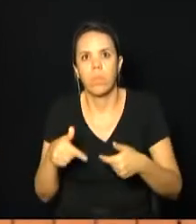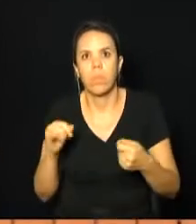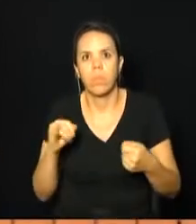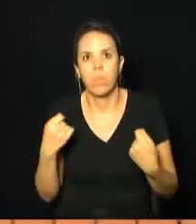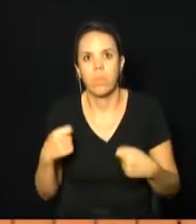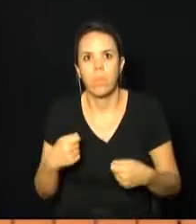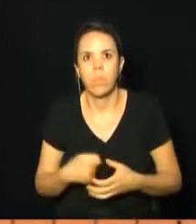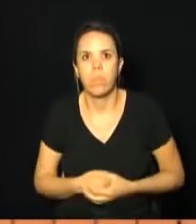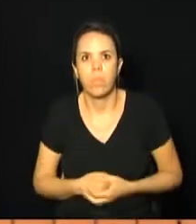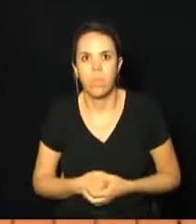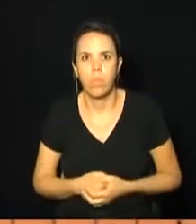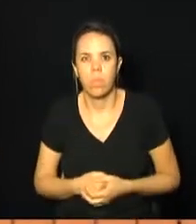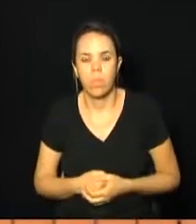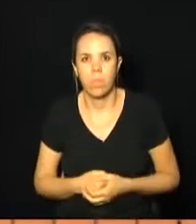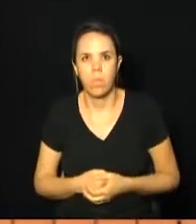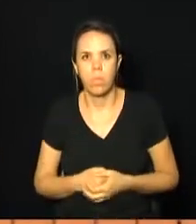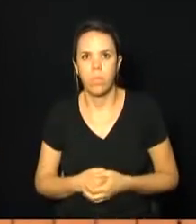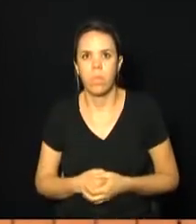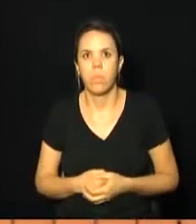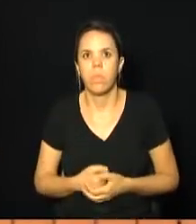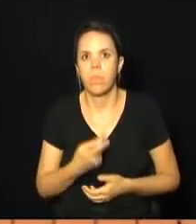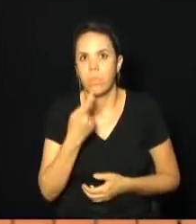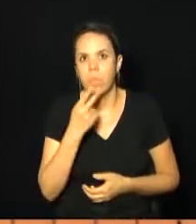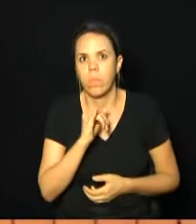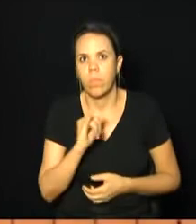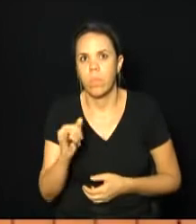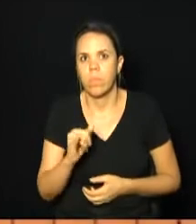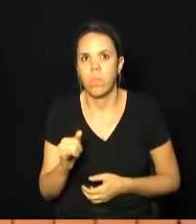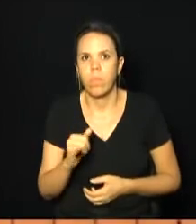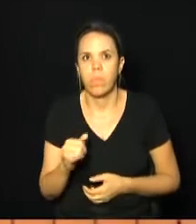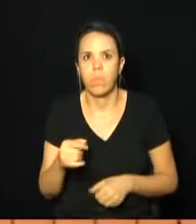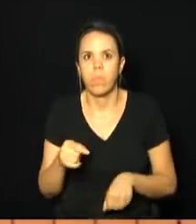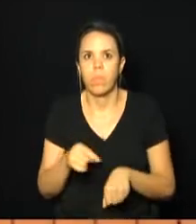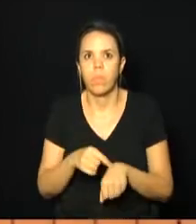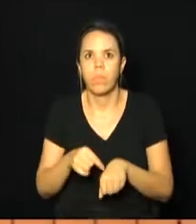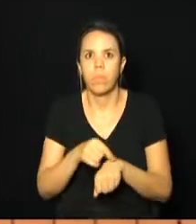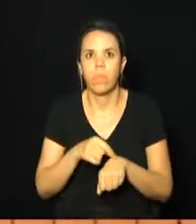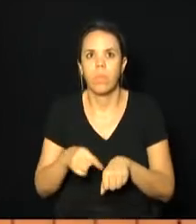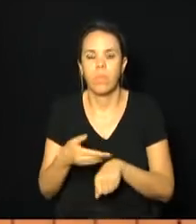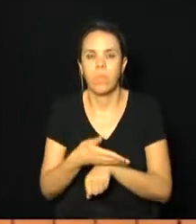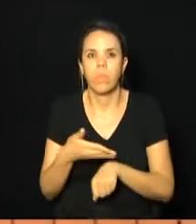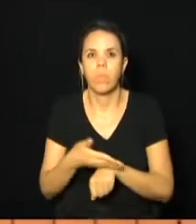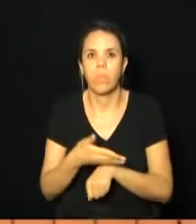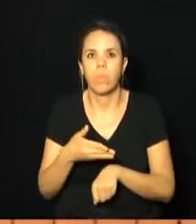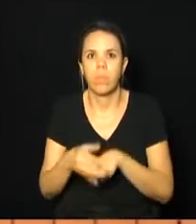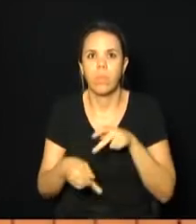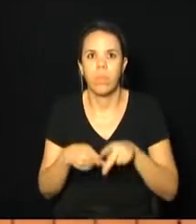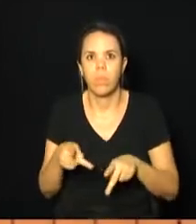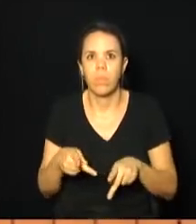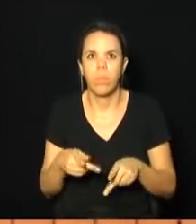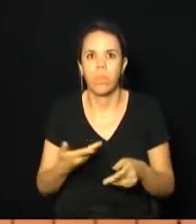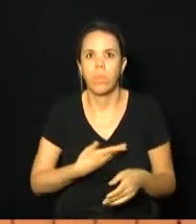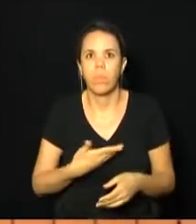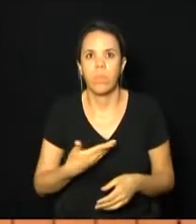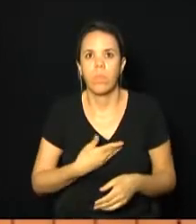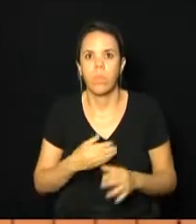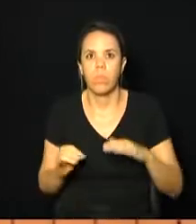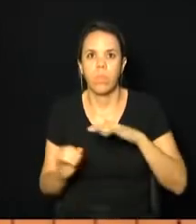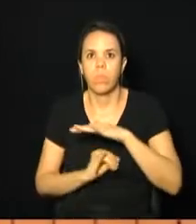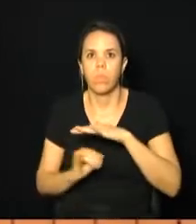necessário. E acabei não mencionando no Viva Atibaia, que também tem uma participação dos nossos amigos da